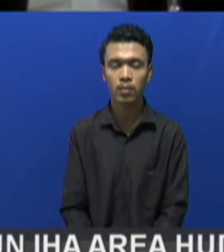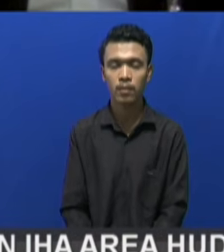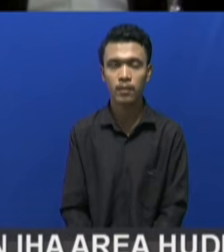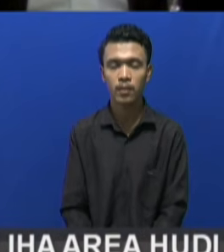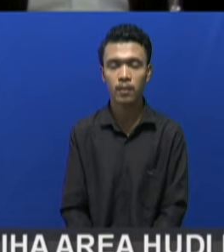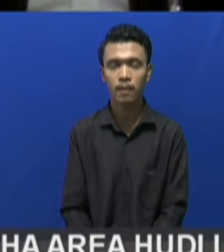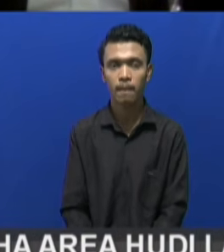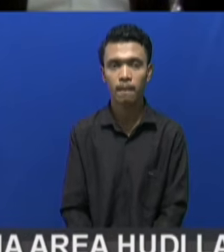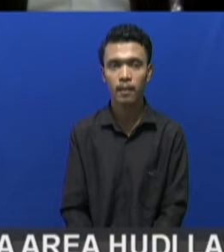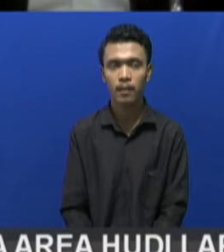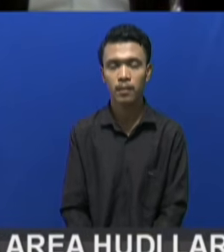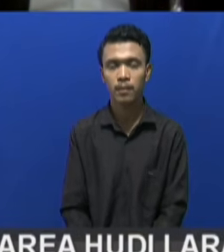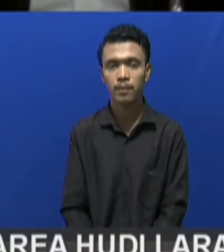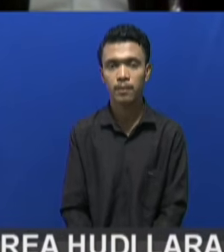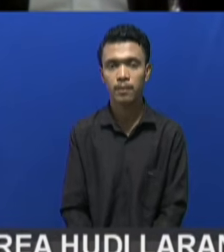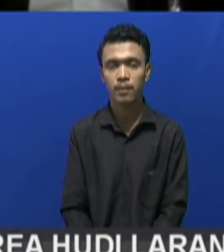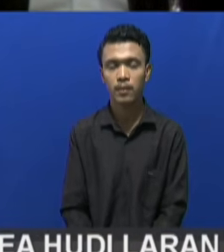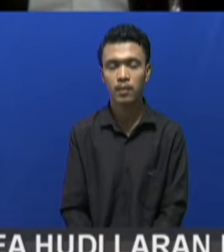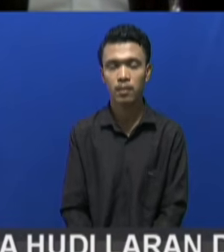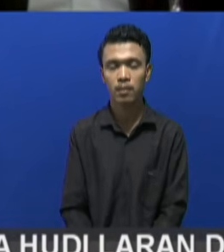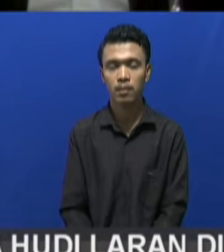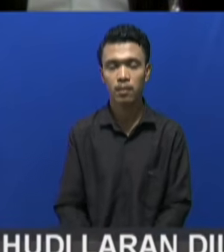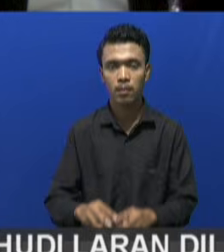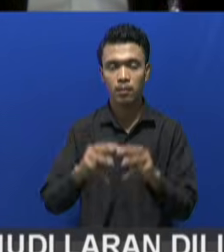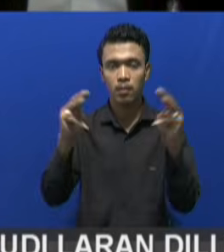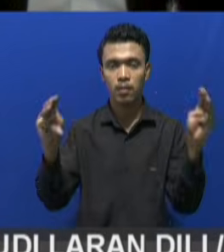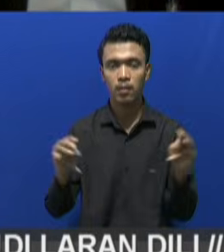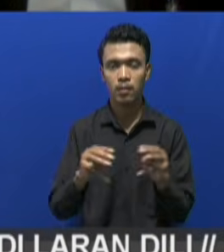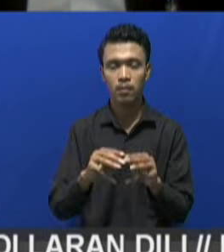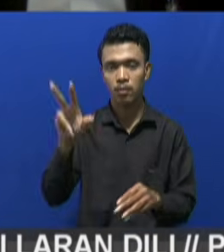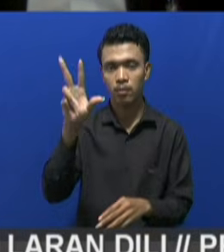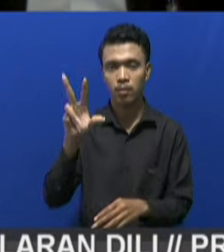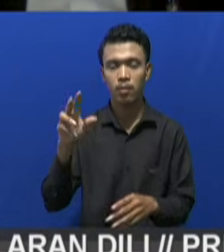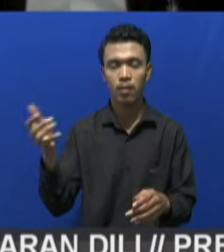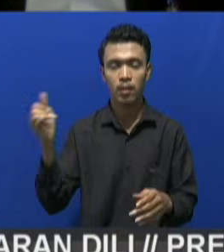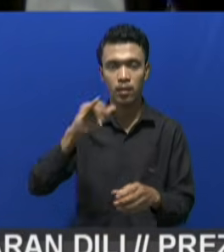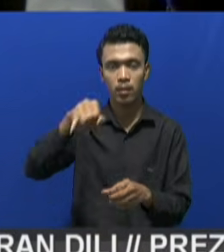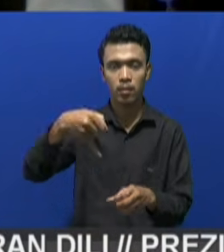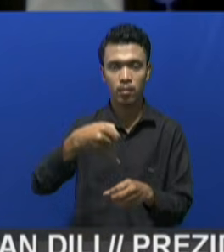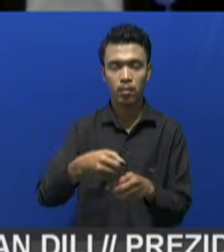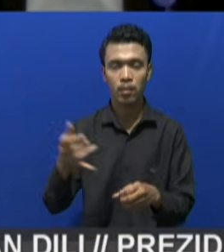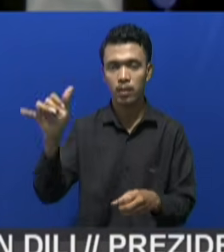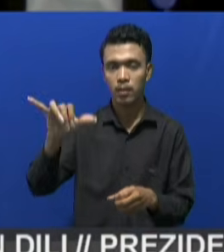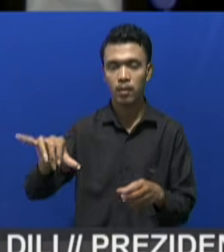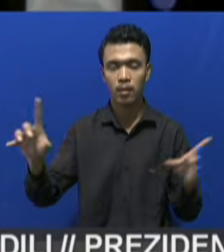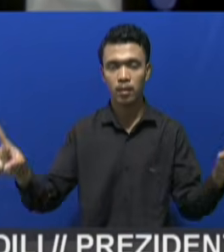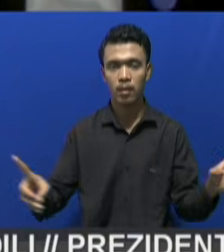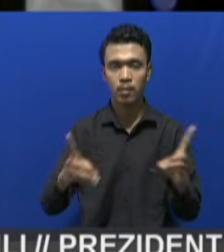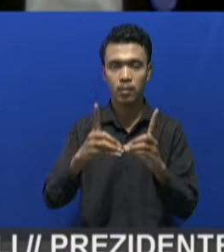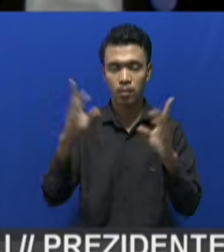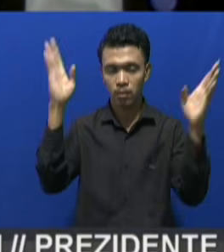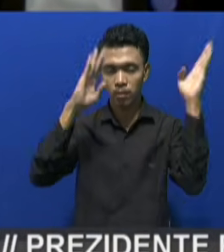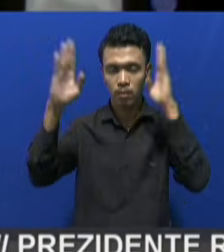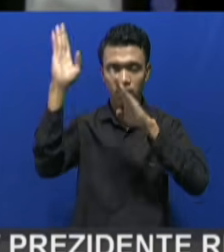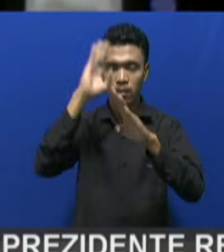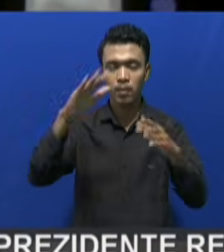Catac, para município Tolu, incluímos ira nebe mac assur o problema e a, suco, e a